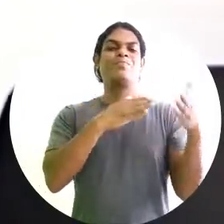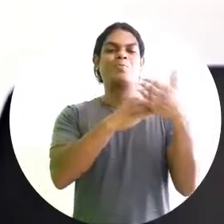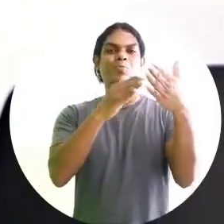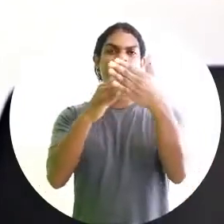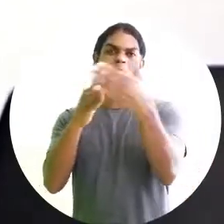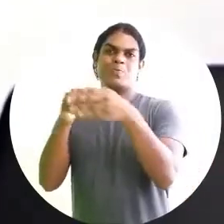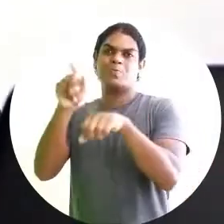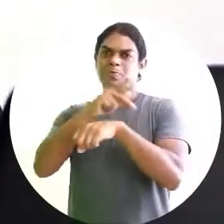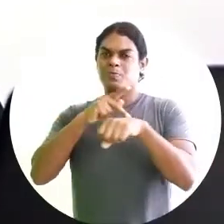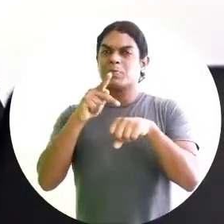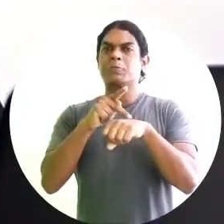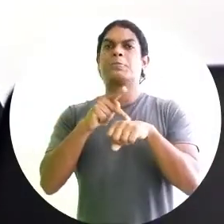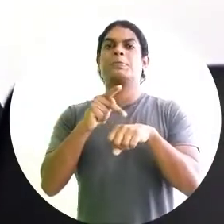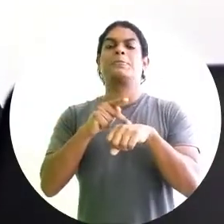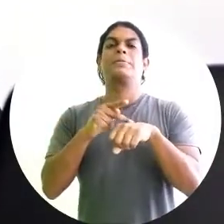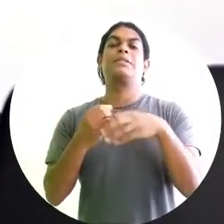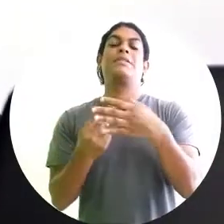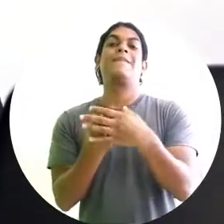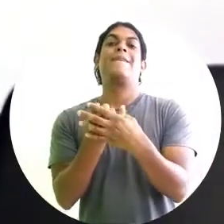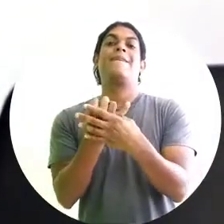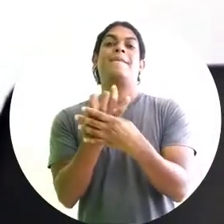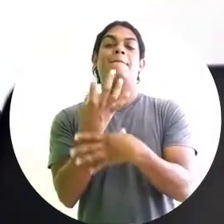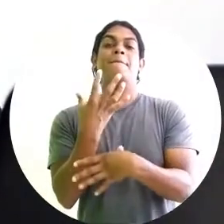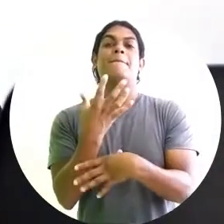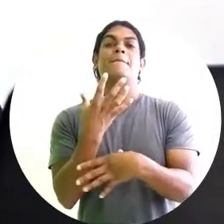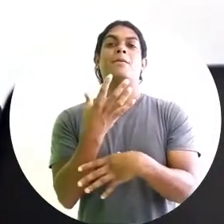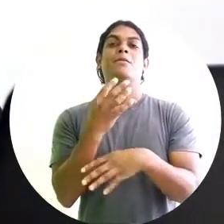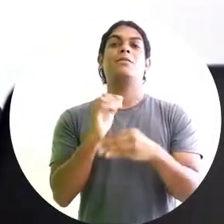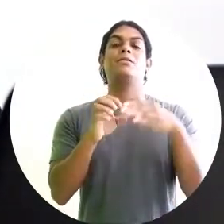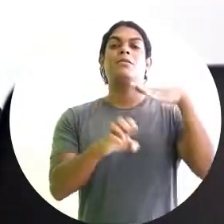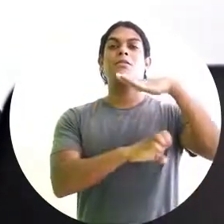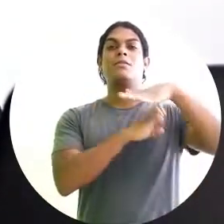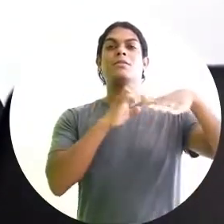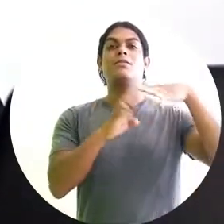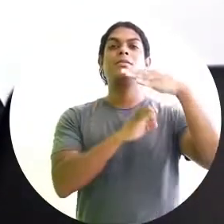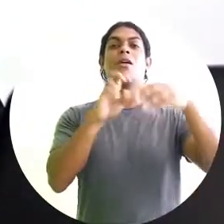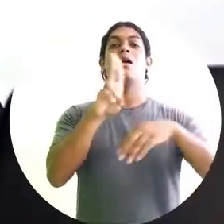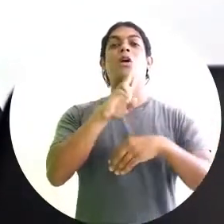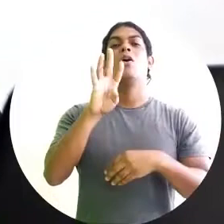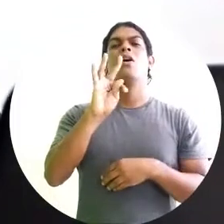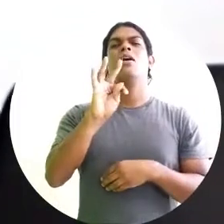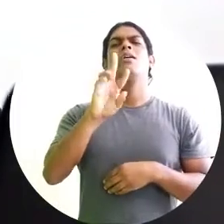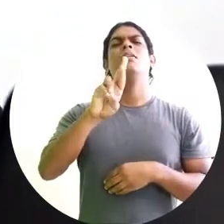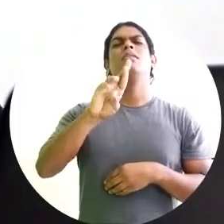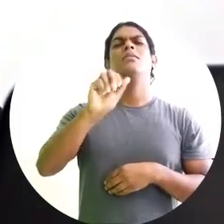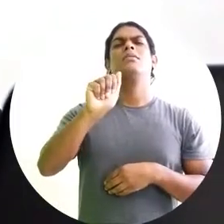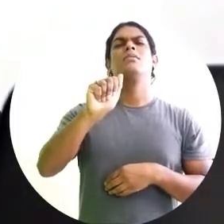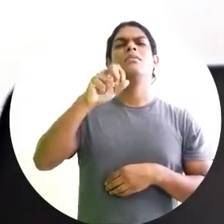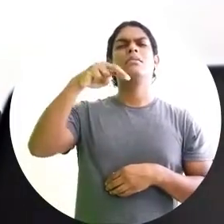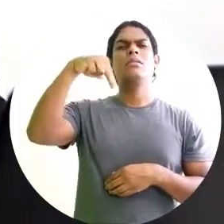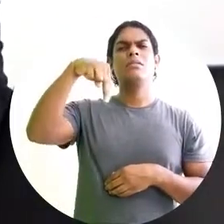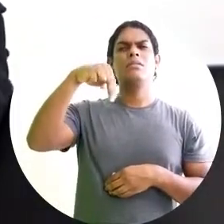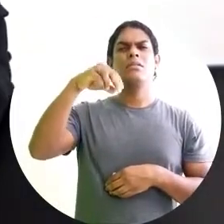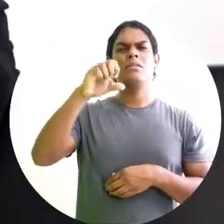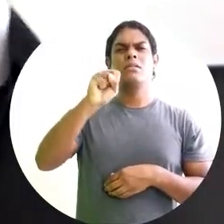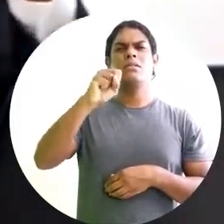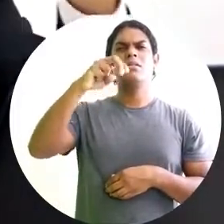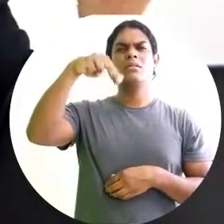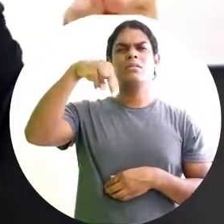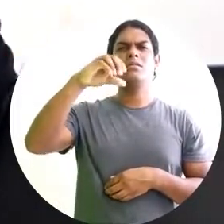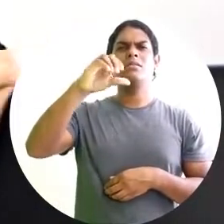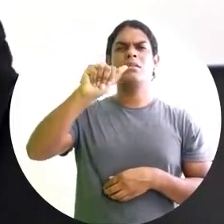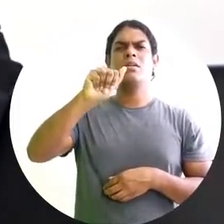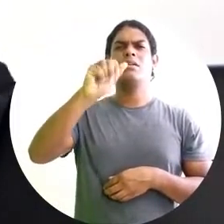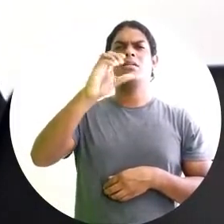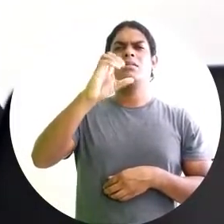havendo mais barreira entre os países, formou-se as grandes organizações chamadas de transnacionais, que trouxeram